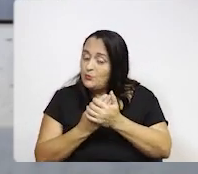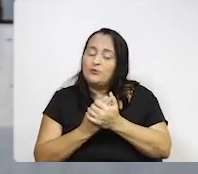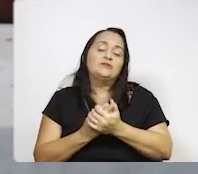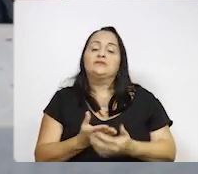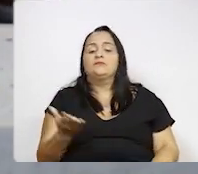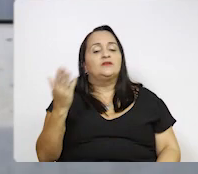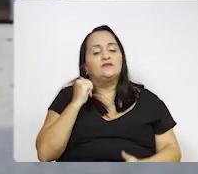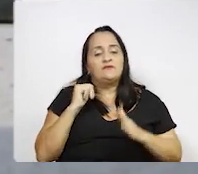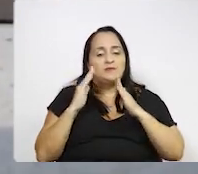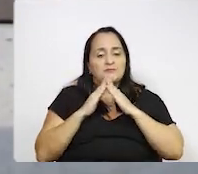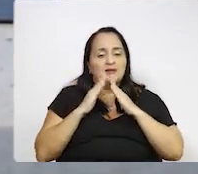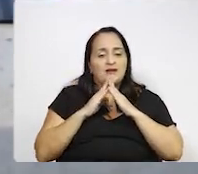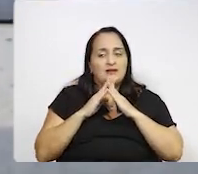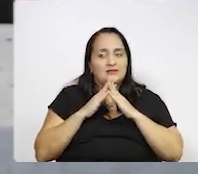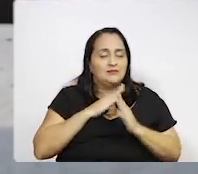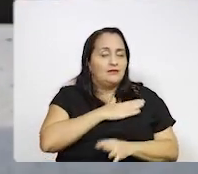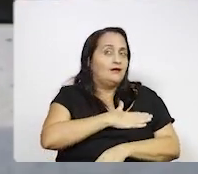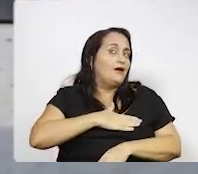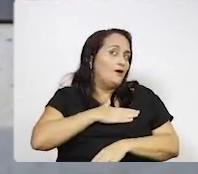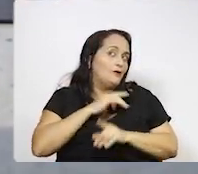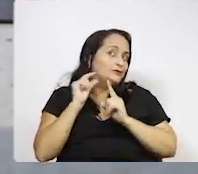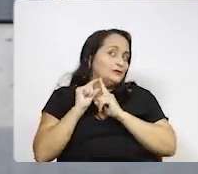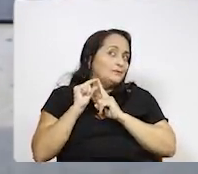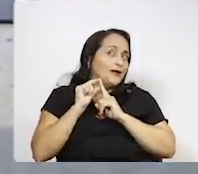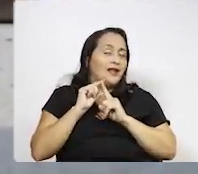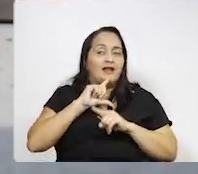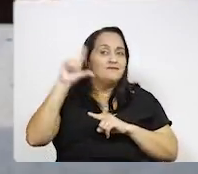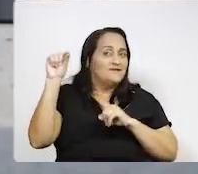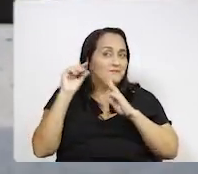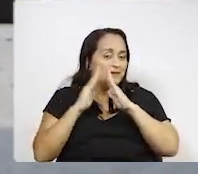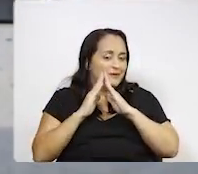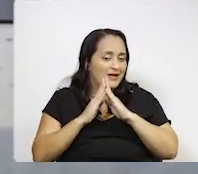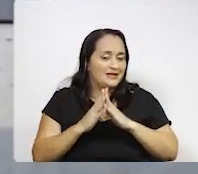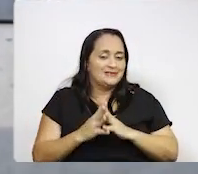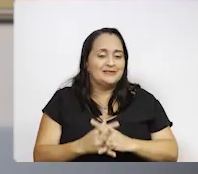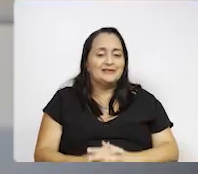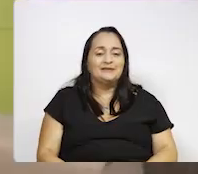vamos para casa? Oxe, já gostei dessa palavra. Bora!